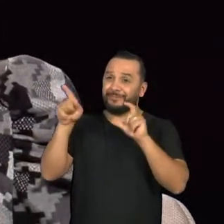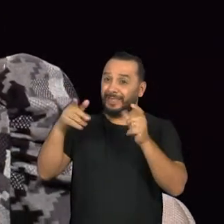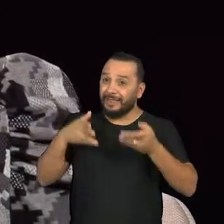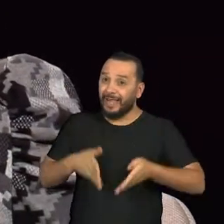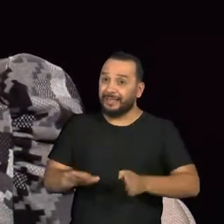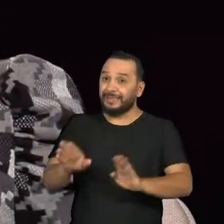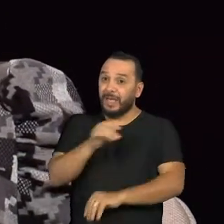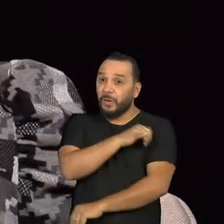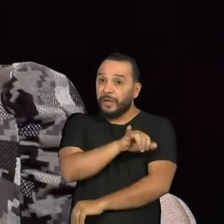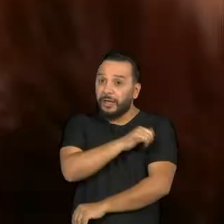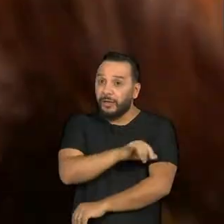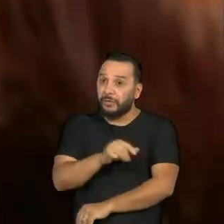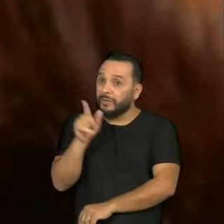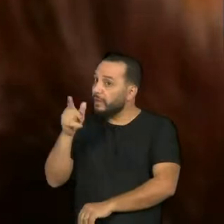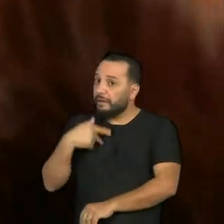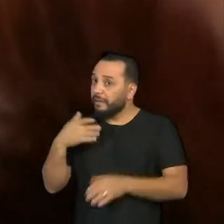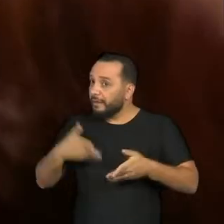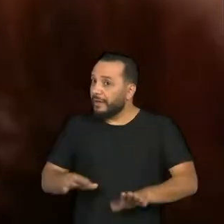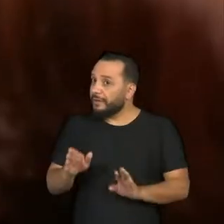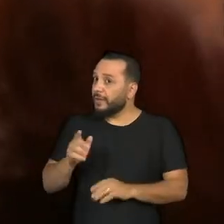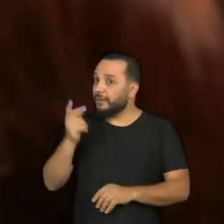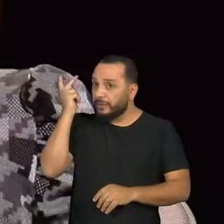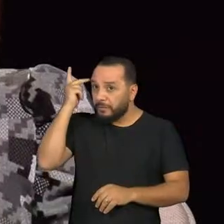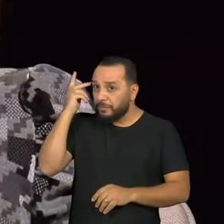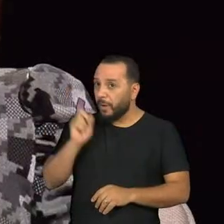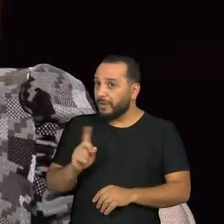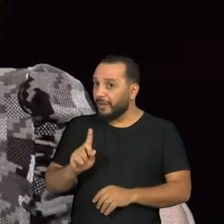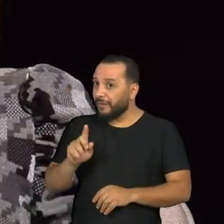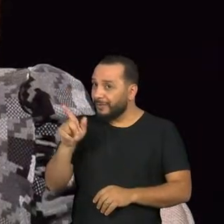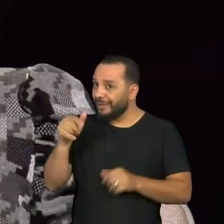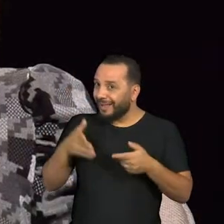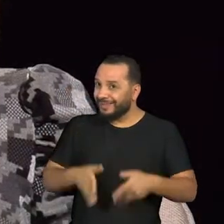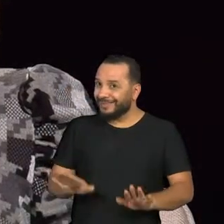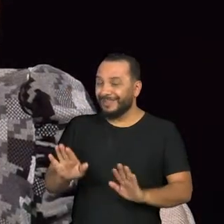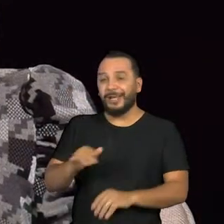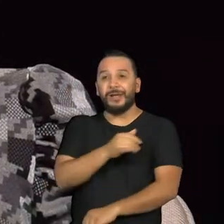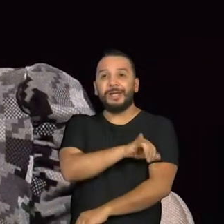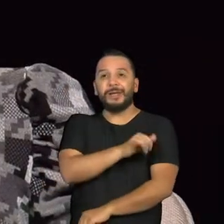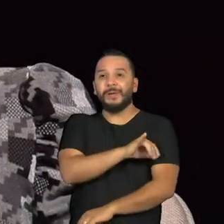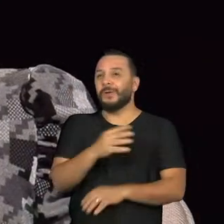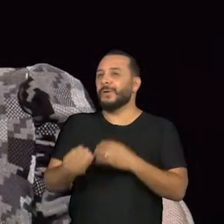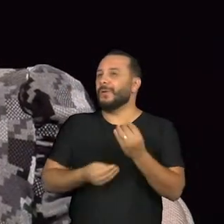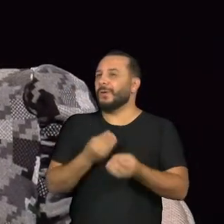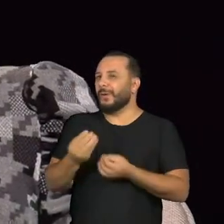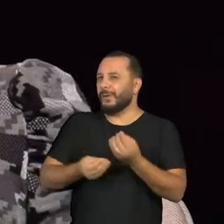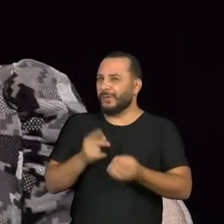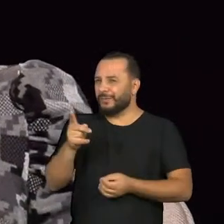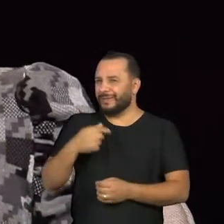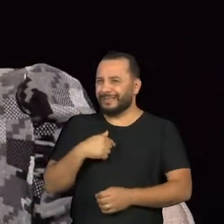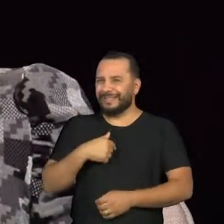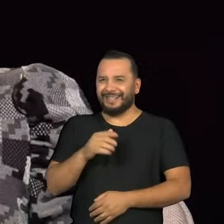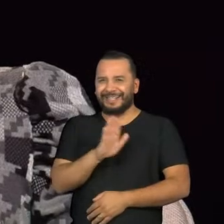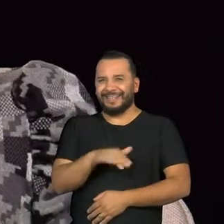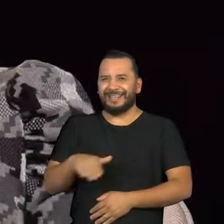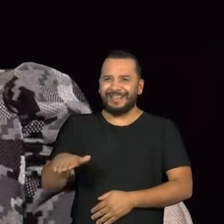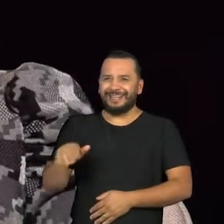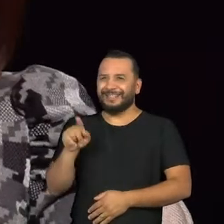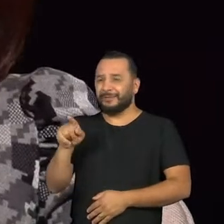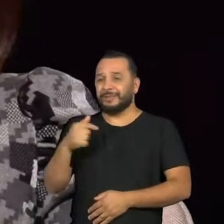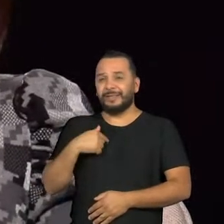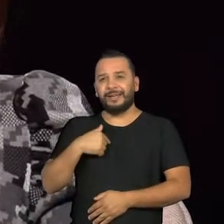carioca, não é paulista, não é? Conta um pouquinho pra gente como foi a sua infância,